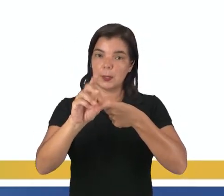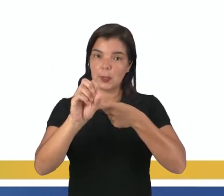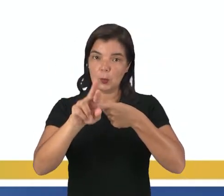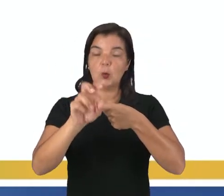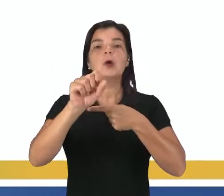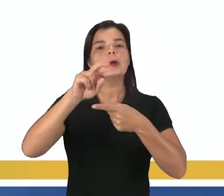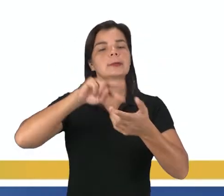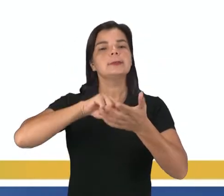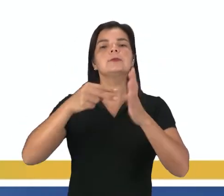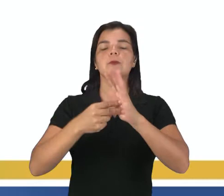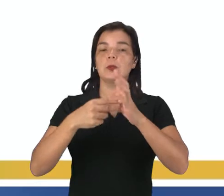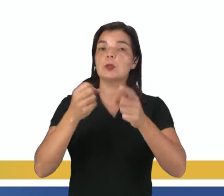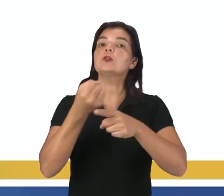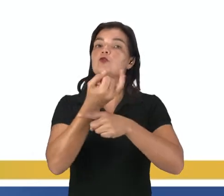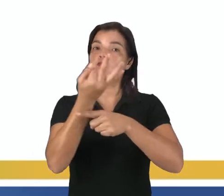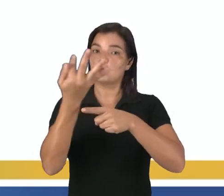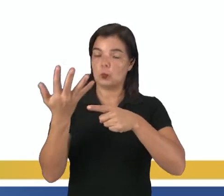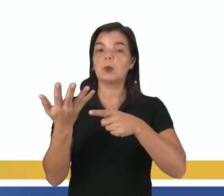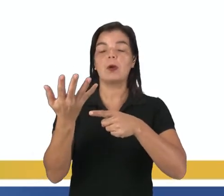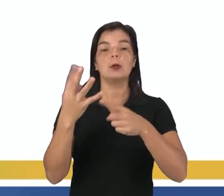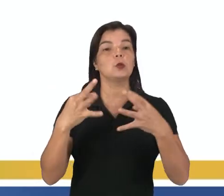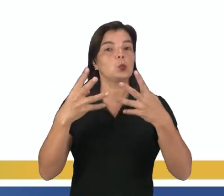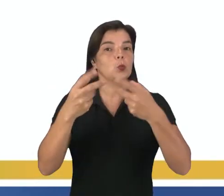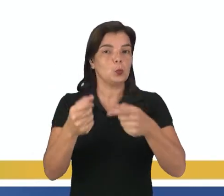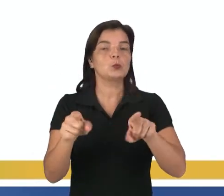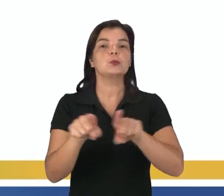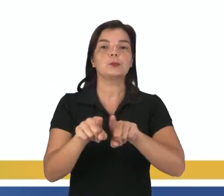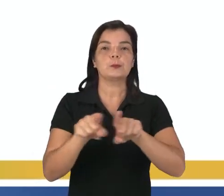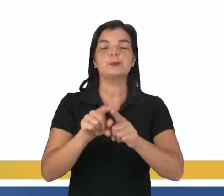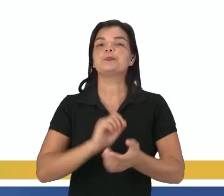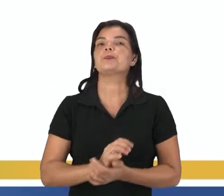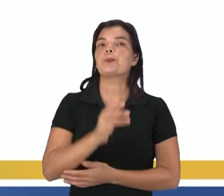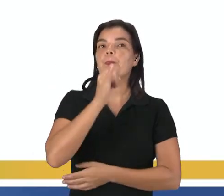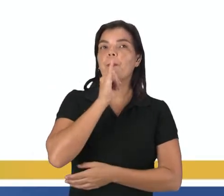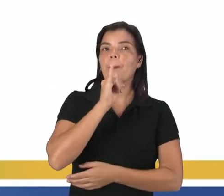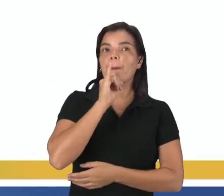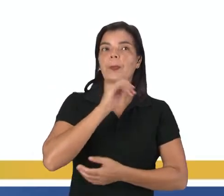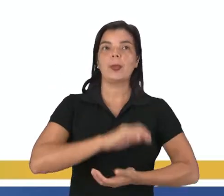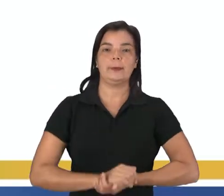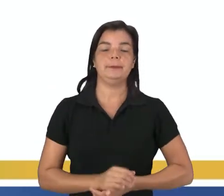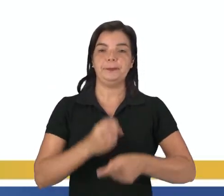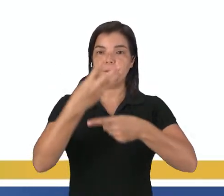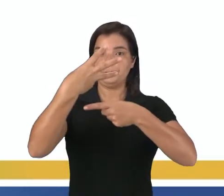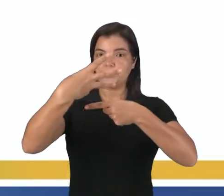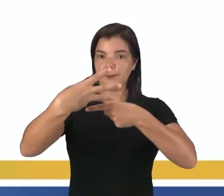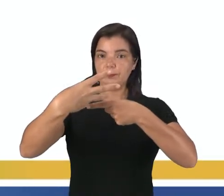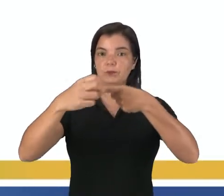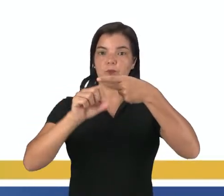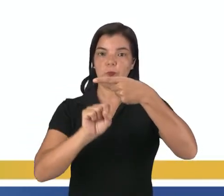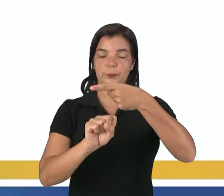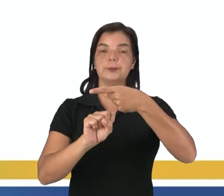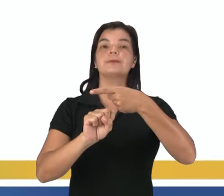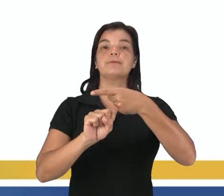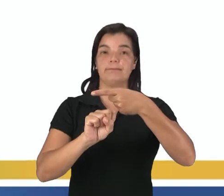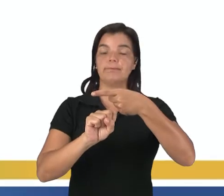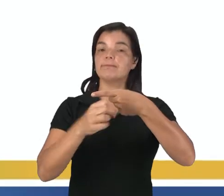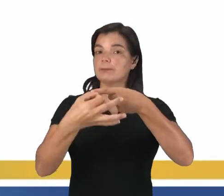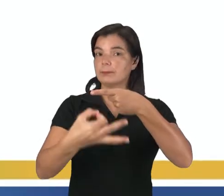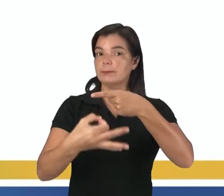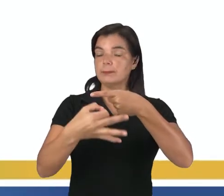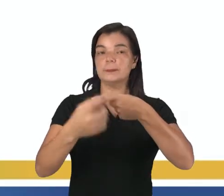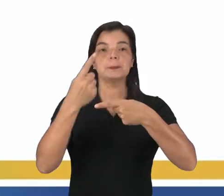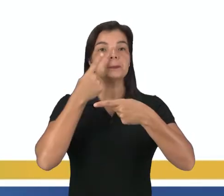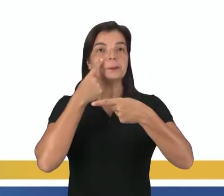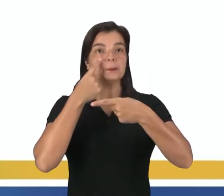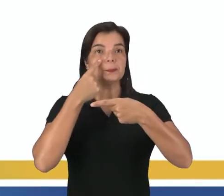e indica quantas partes da unidade foram tomadas. Por exemplo, nós temos aí a fração 3 sobre 8, certo? Observe aí que nós